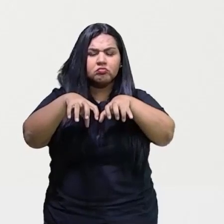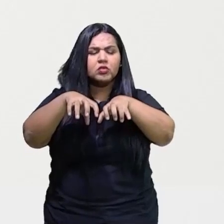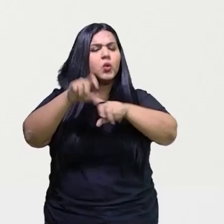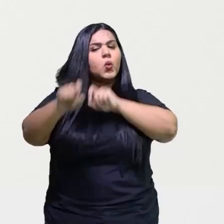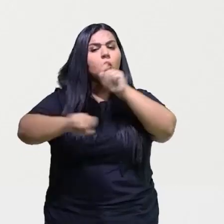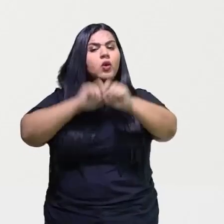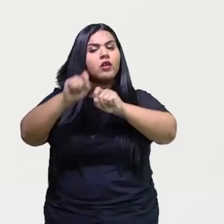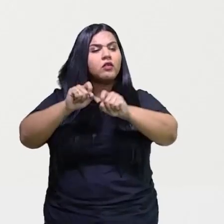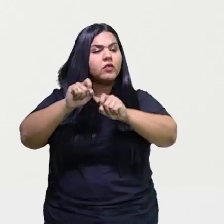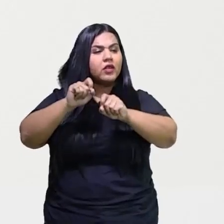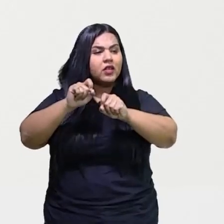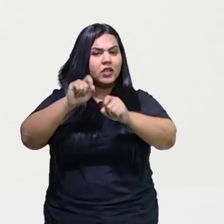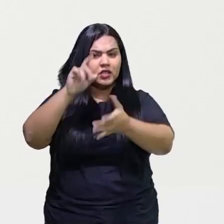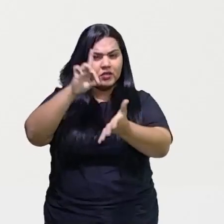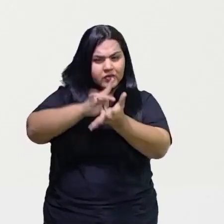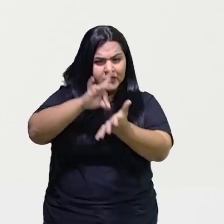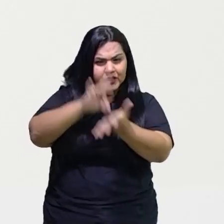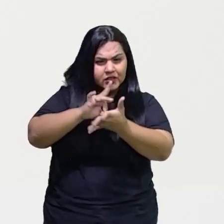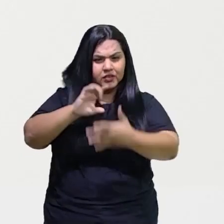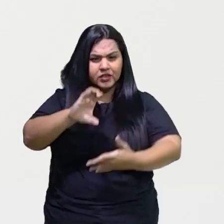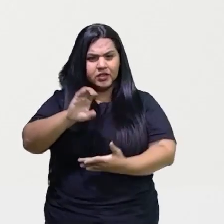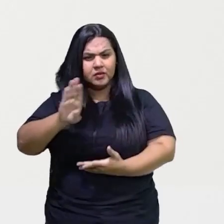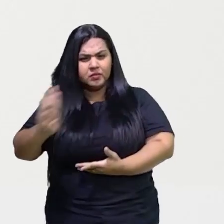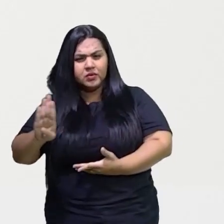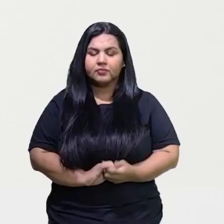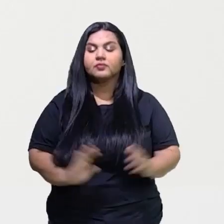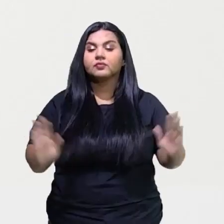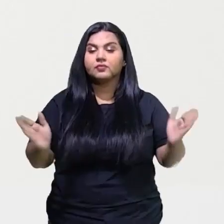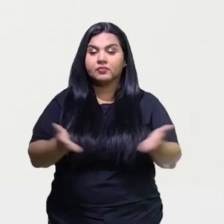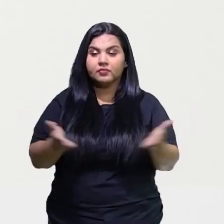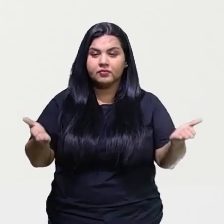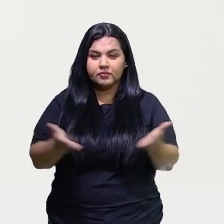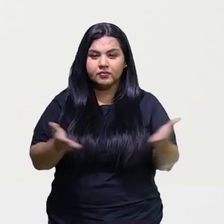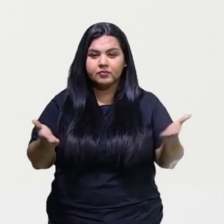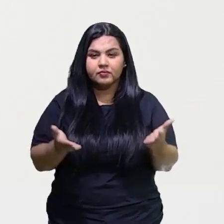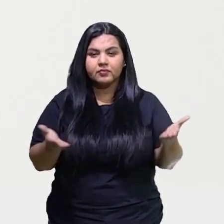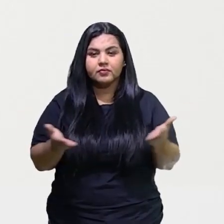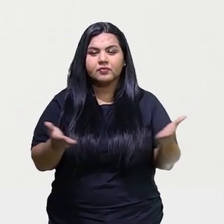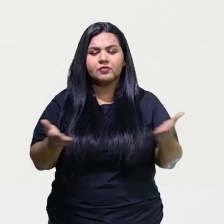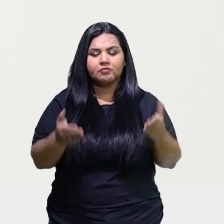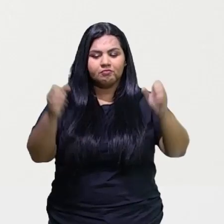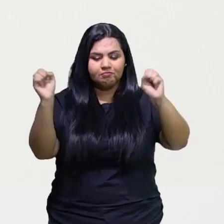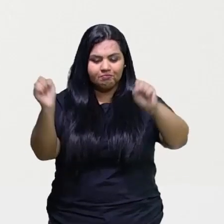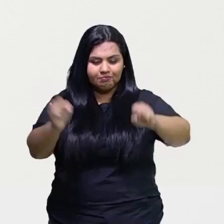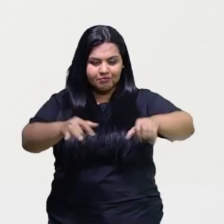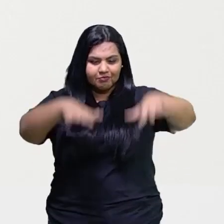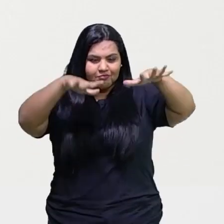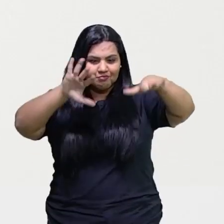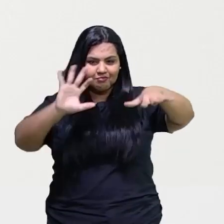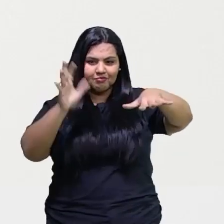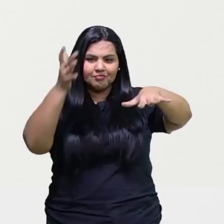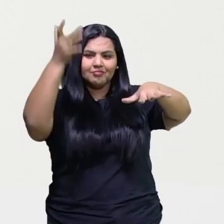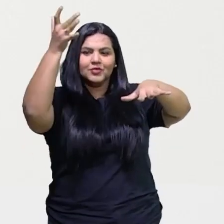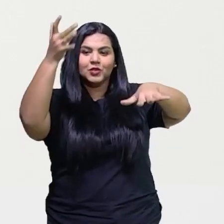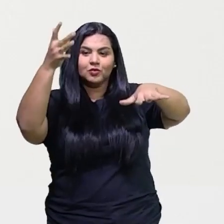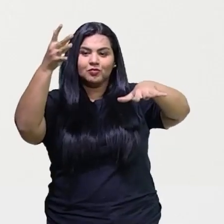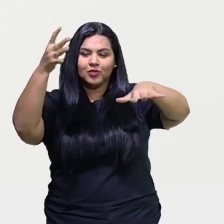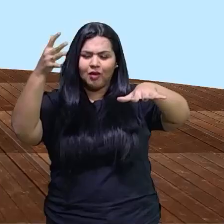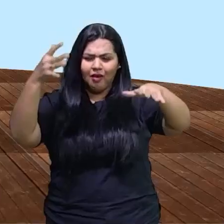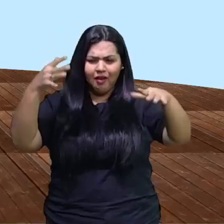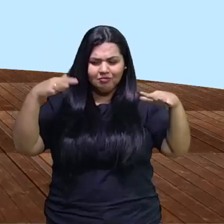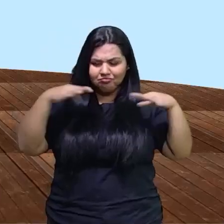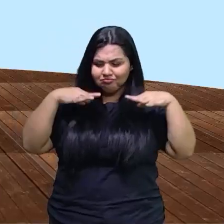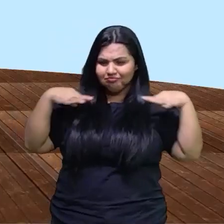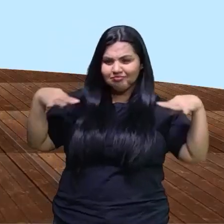foi exatamente na cabanagem. E agora, a magia aconteceu. Olha onde nós estamos,